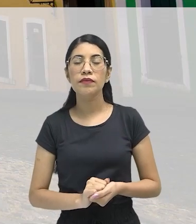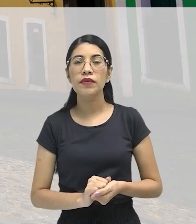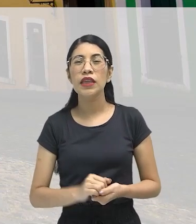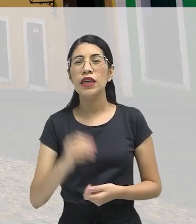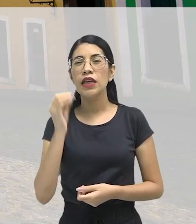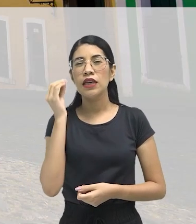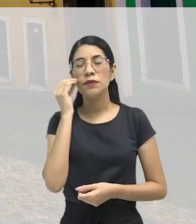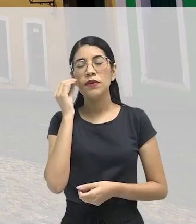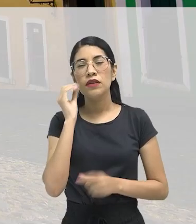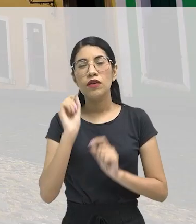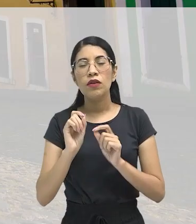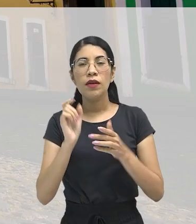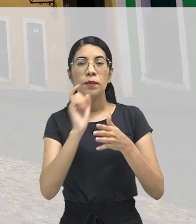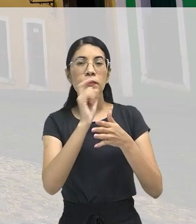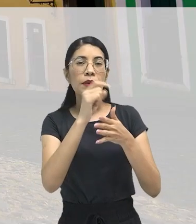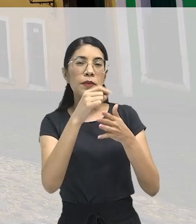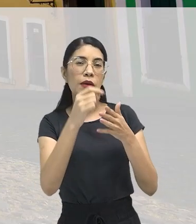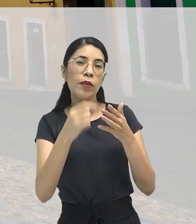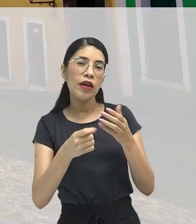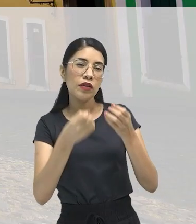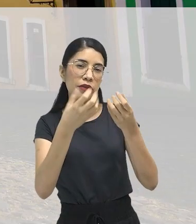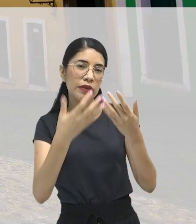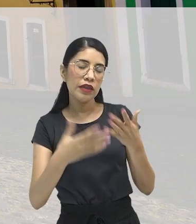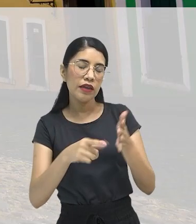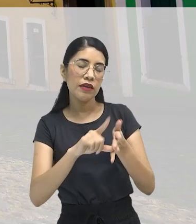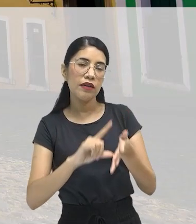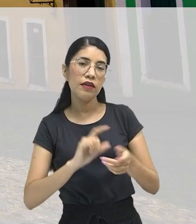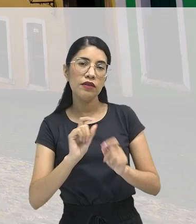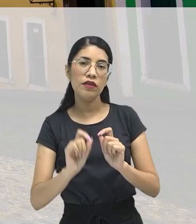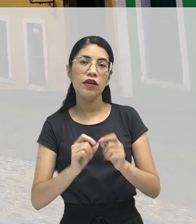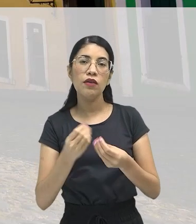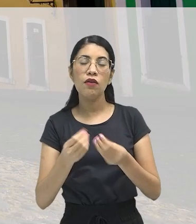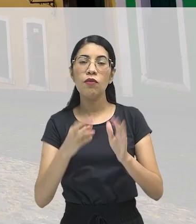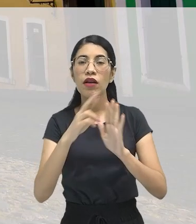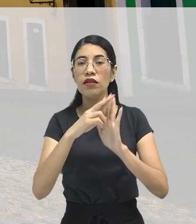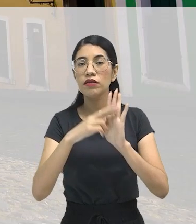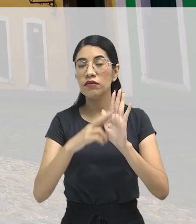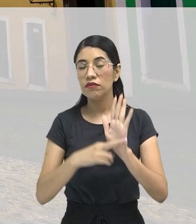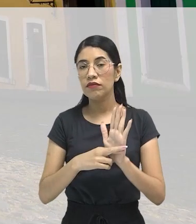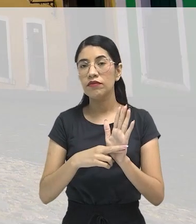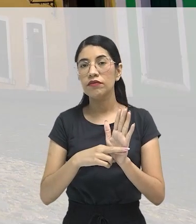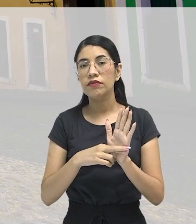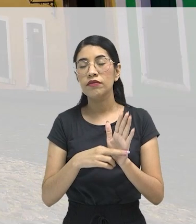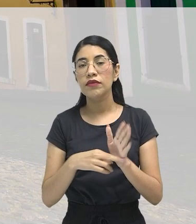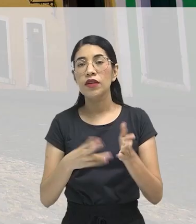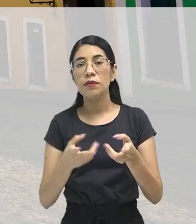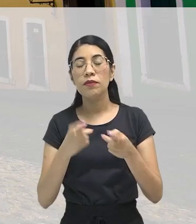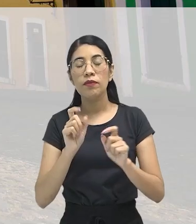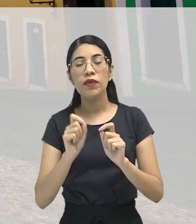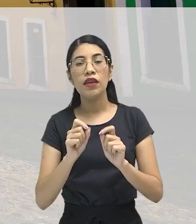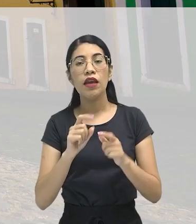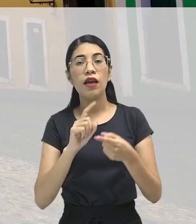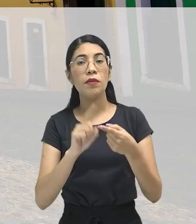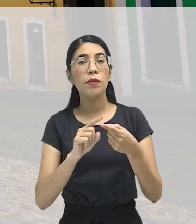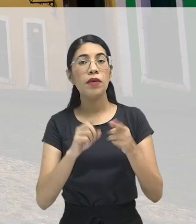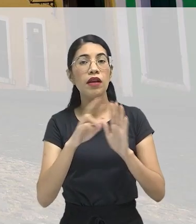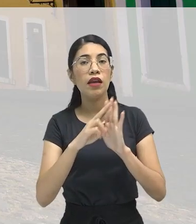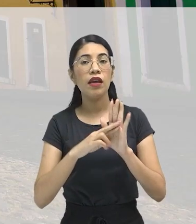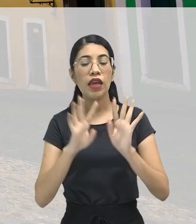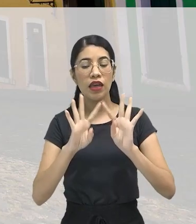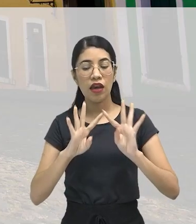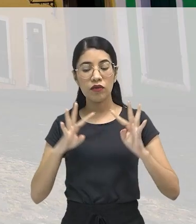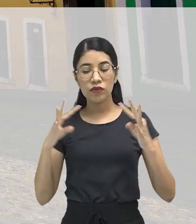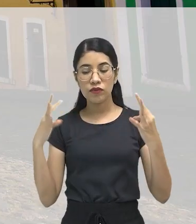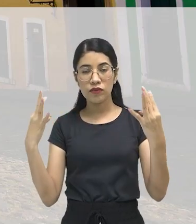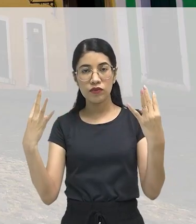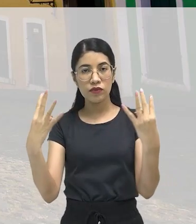aí ver os elementos que eu falei para vocês sobre a questão das regras. Observem aí a primeira regra, que é a